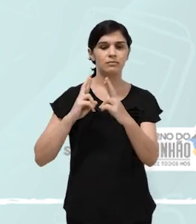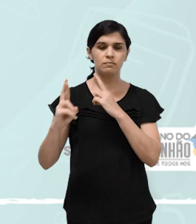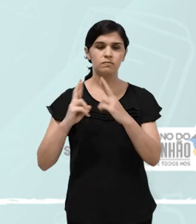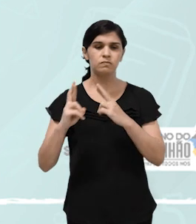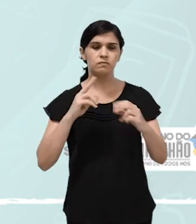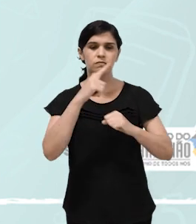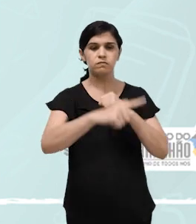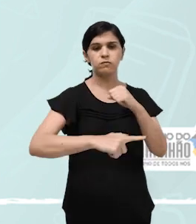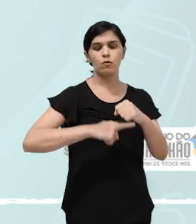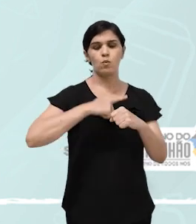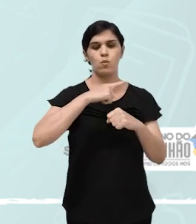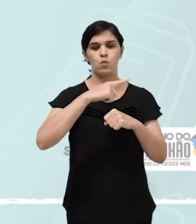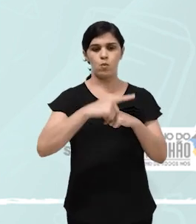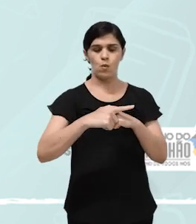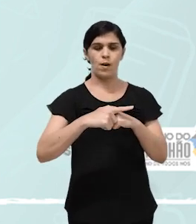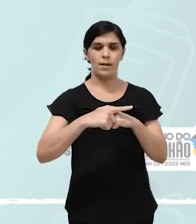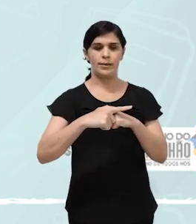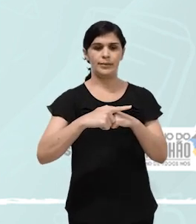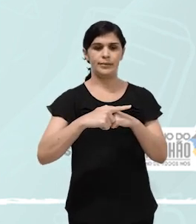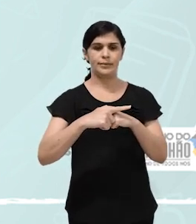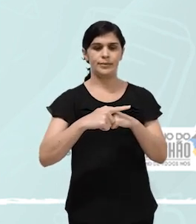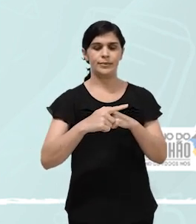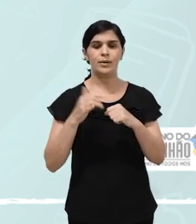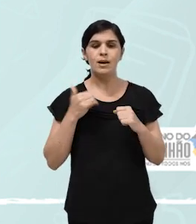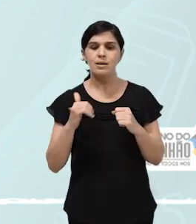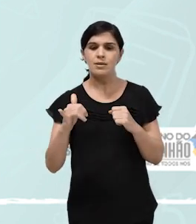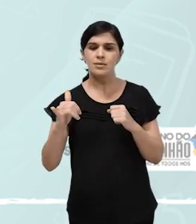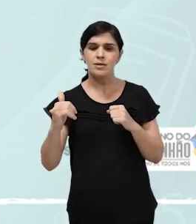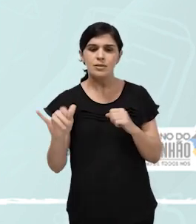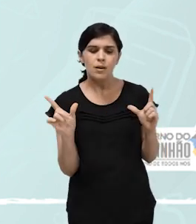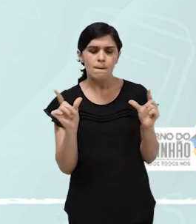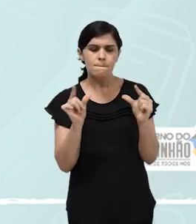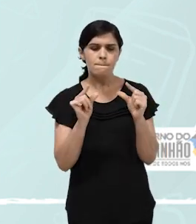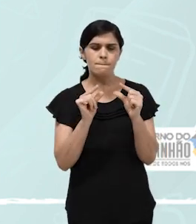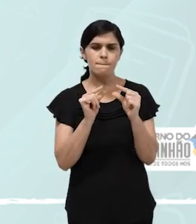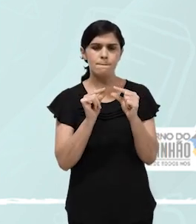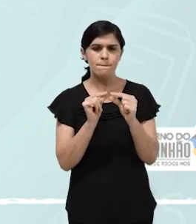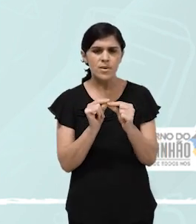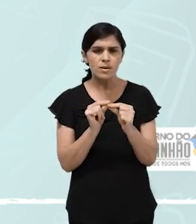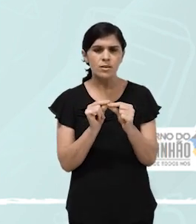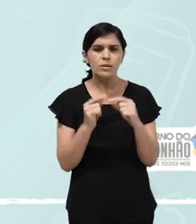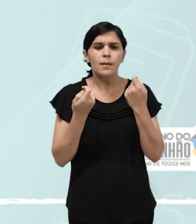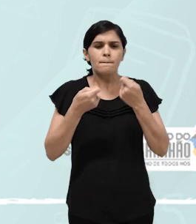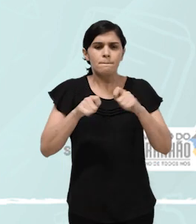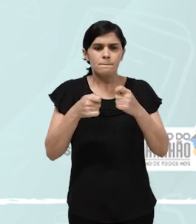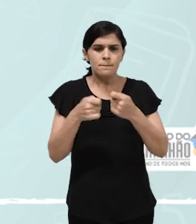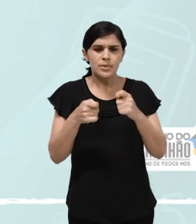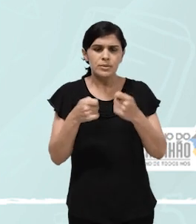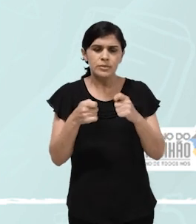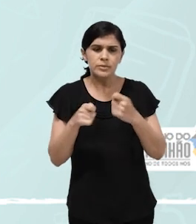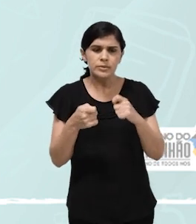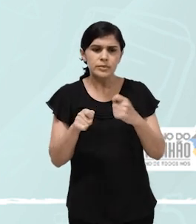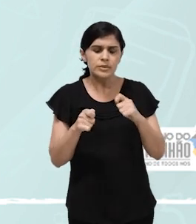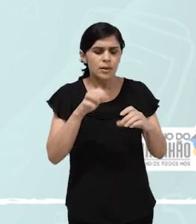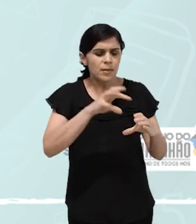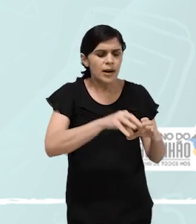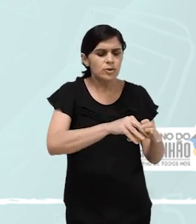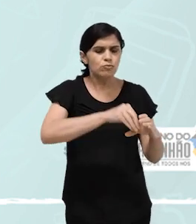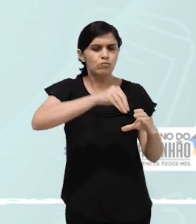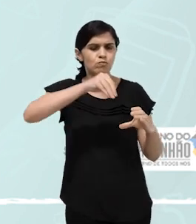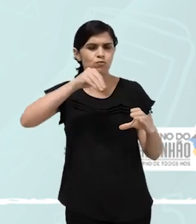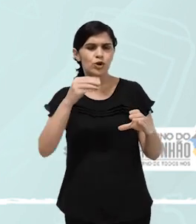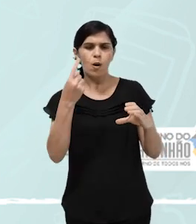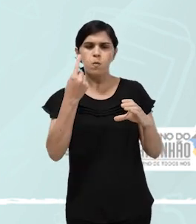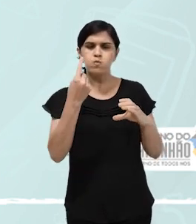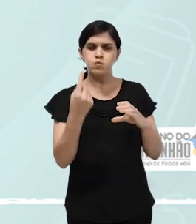átomo. Energia de ionização é a energia mínima necessária para remover um elétron de um átomo